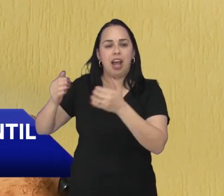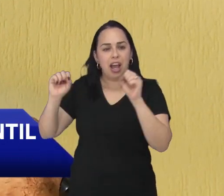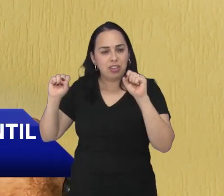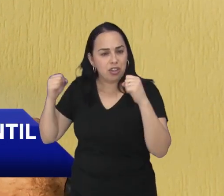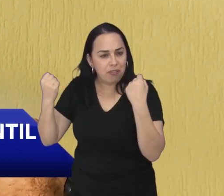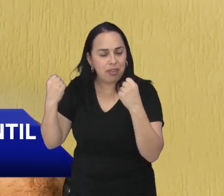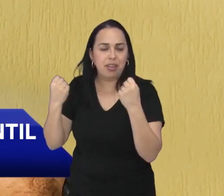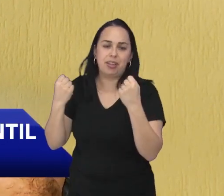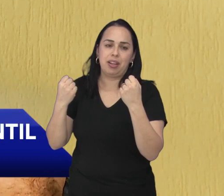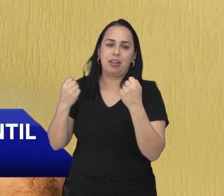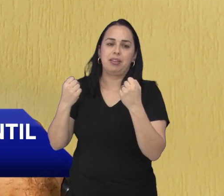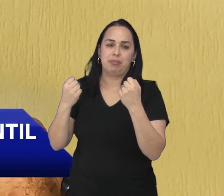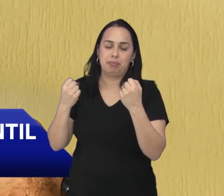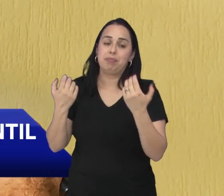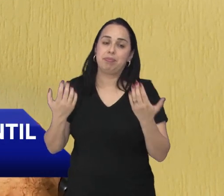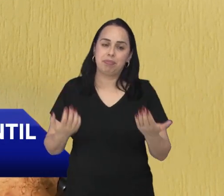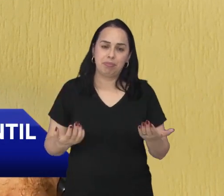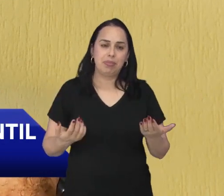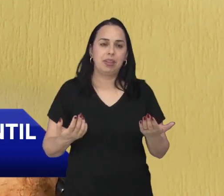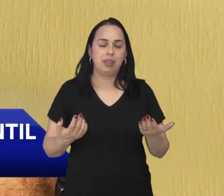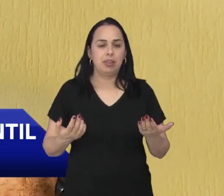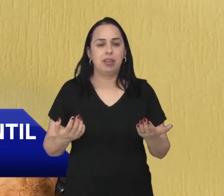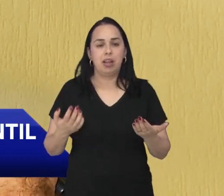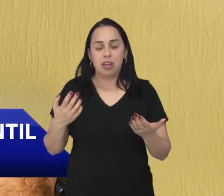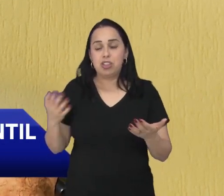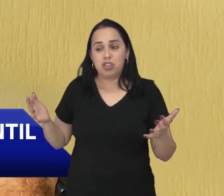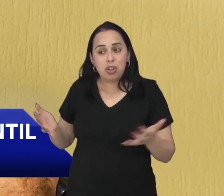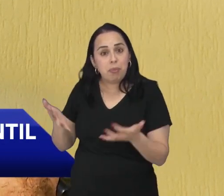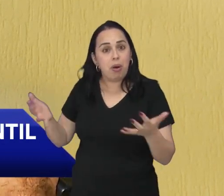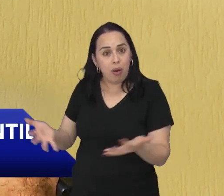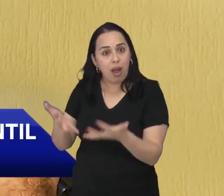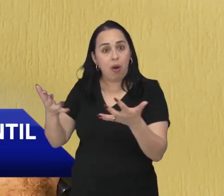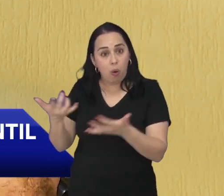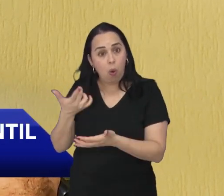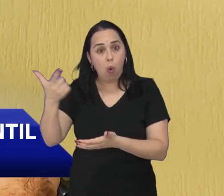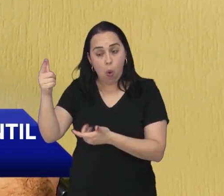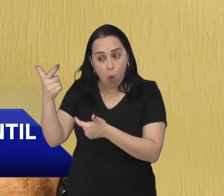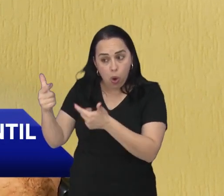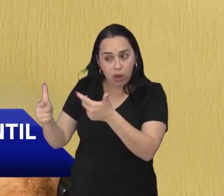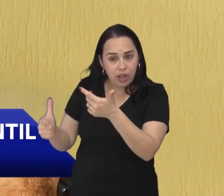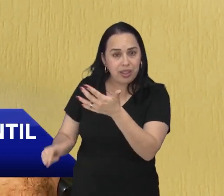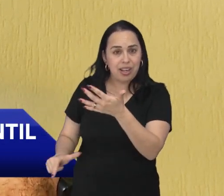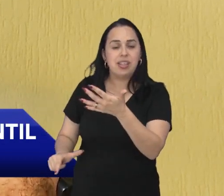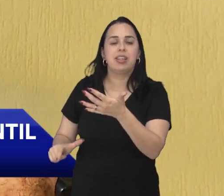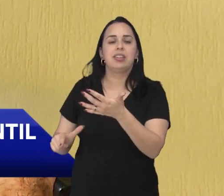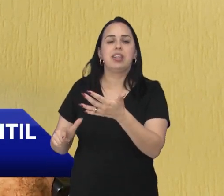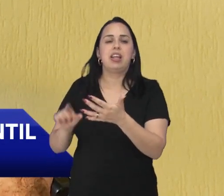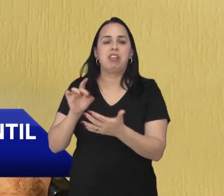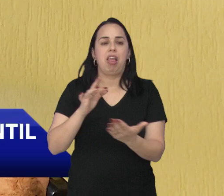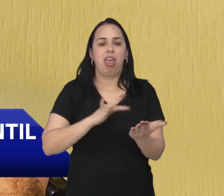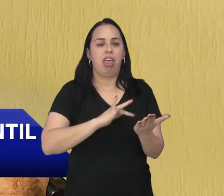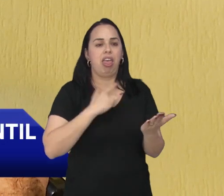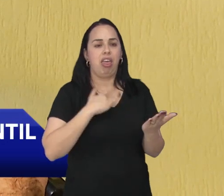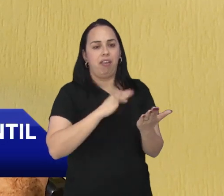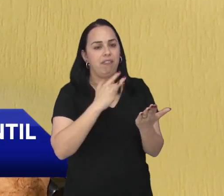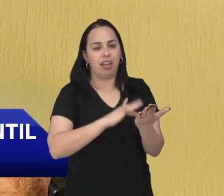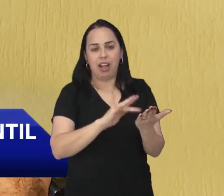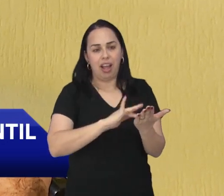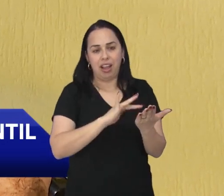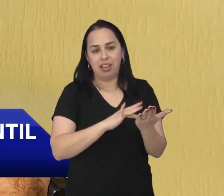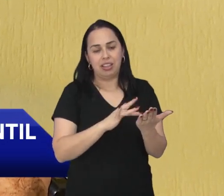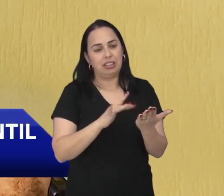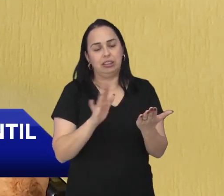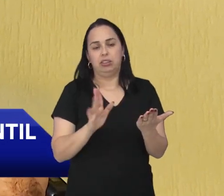motricidade, atividade física, além da tela, né? Estimular outras atividades que não sejam só ficar ali